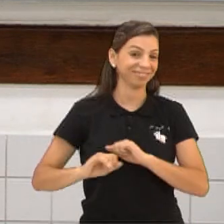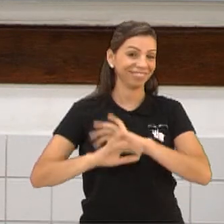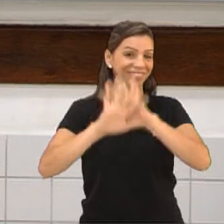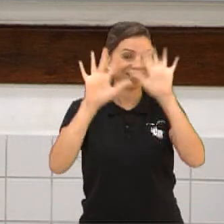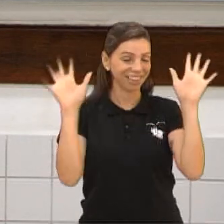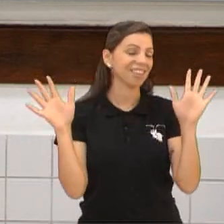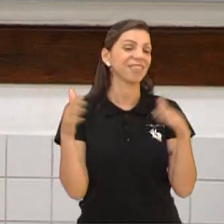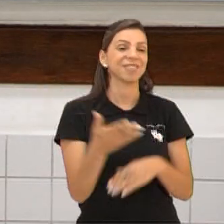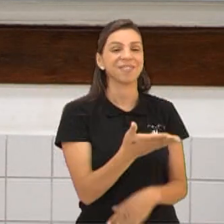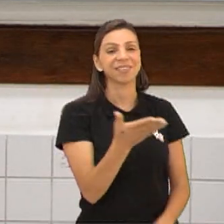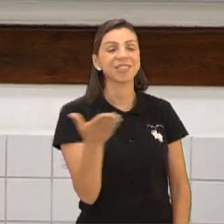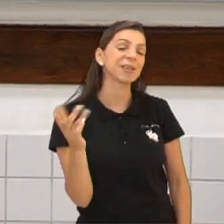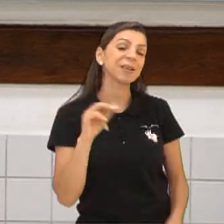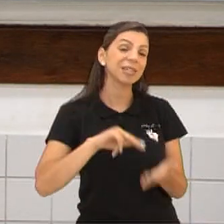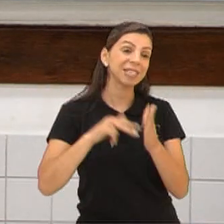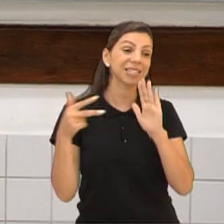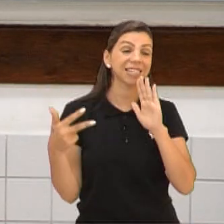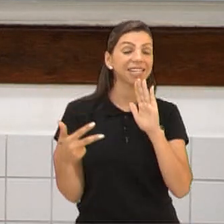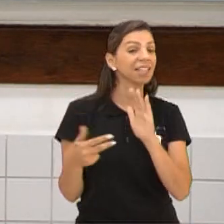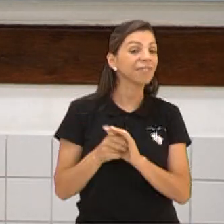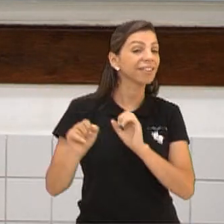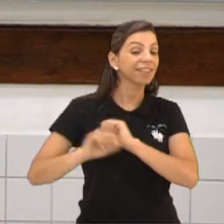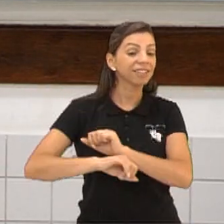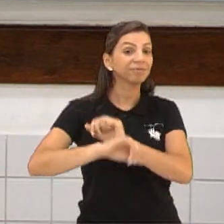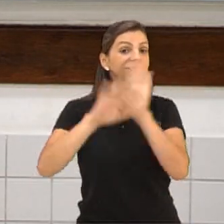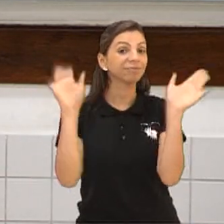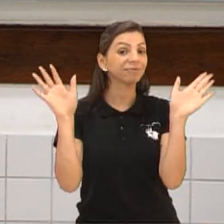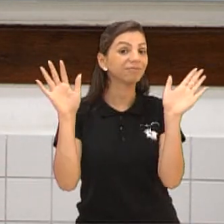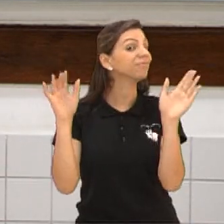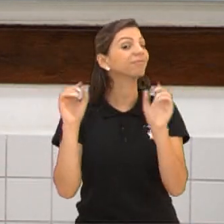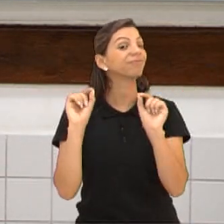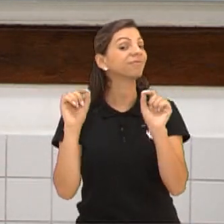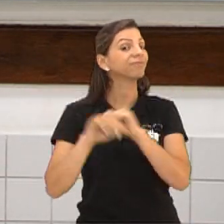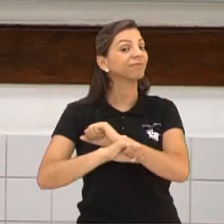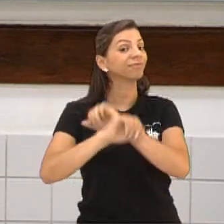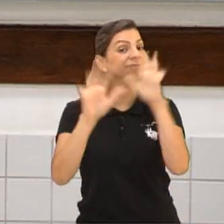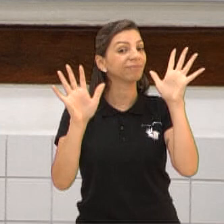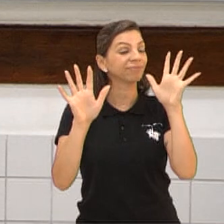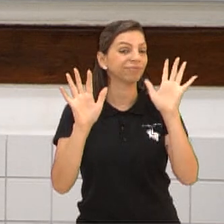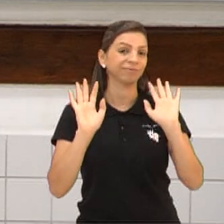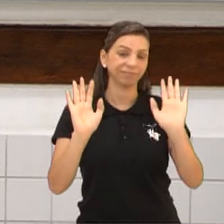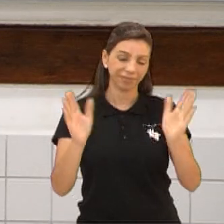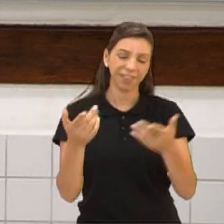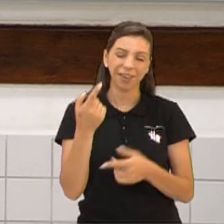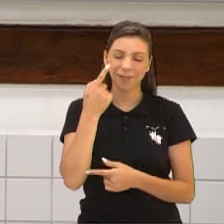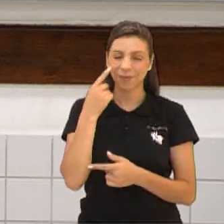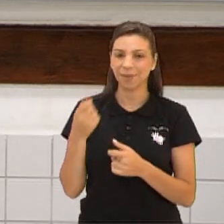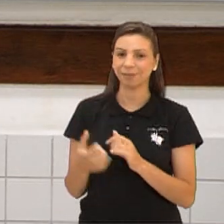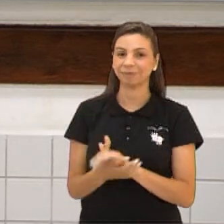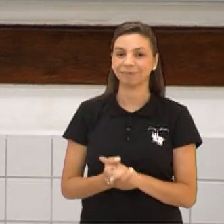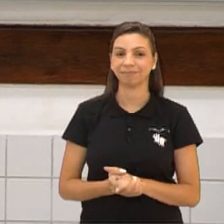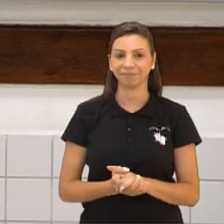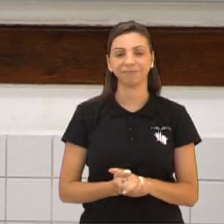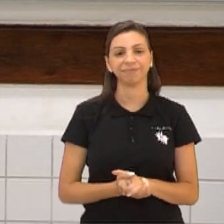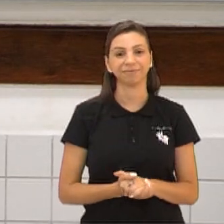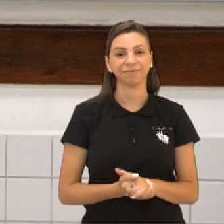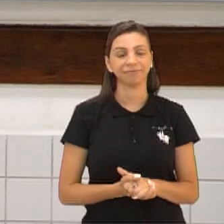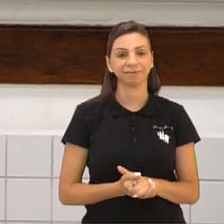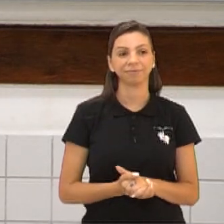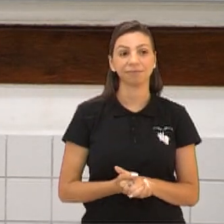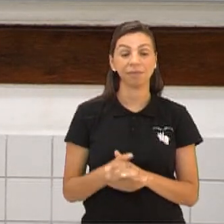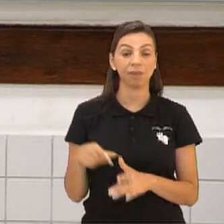Esclarecimento. Para você, o que é esclarecer as coisas? O que é esclarecimento? Eu trago para vocês aqui uma das